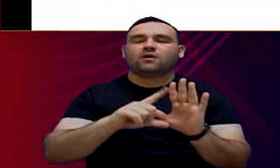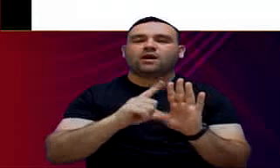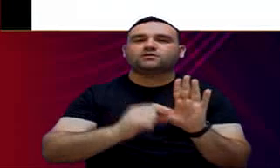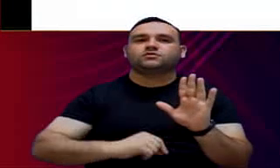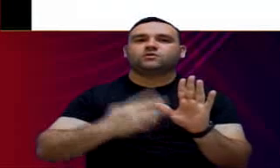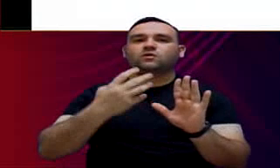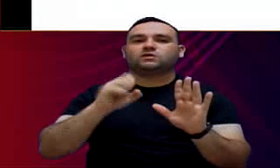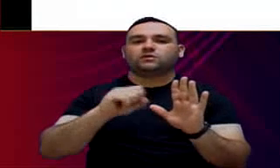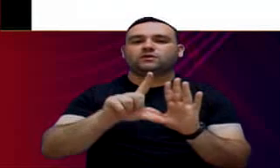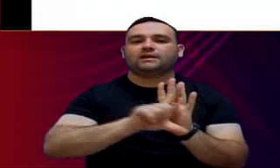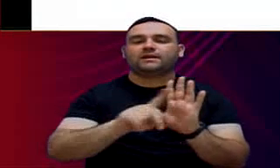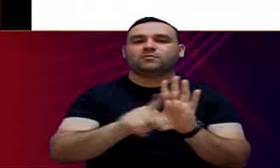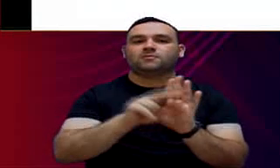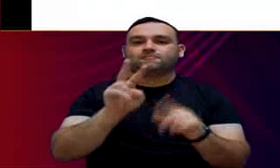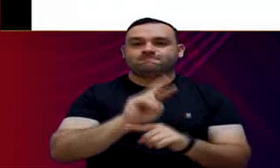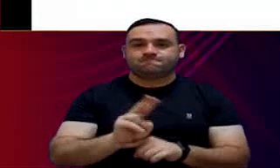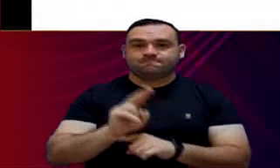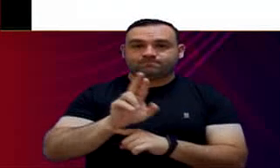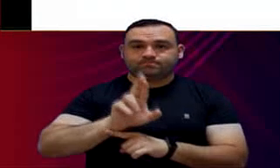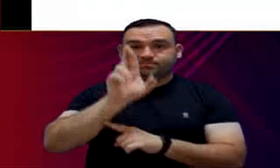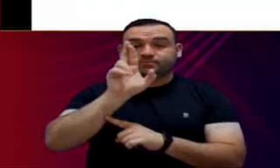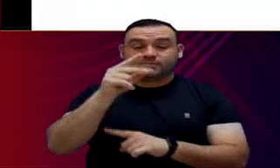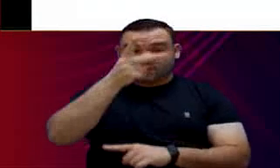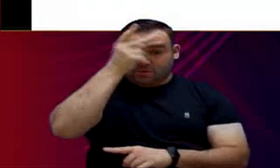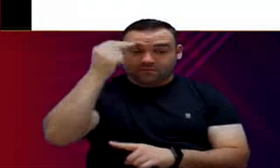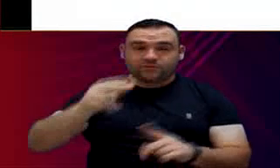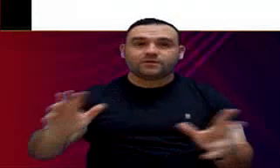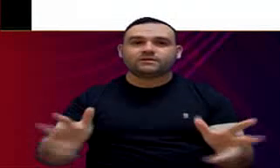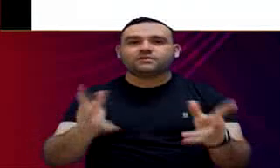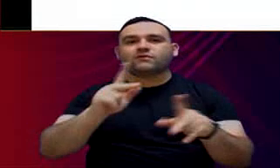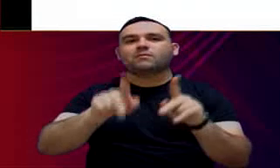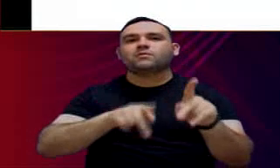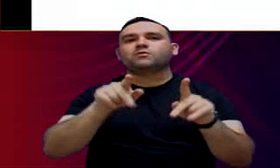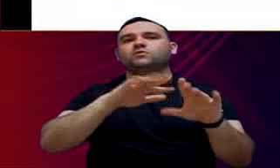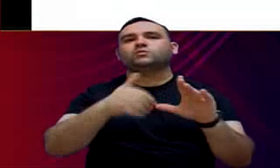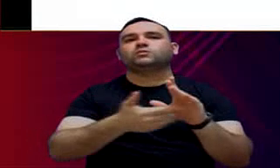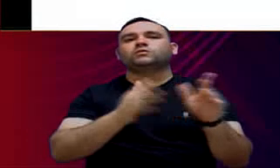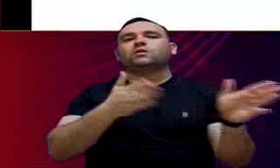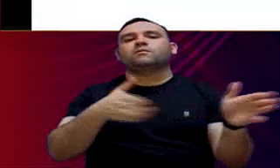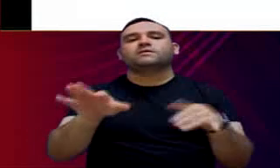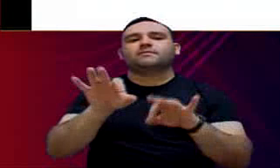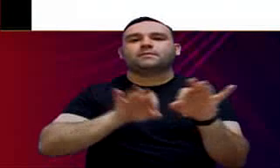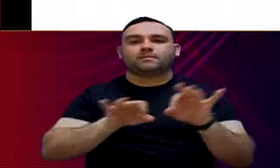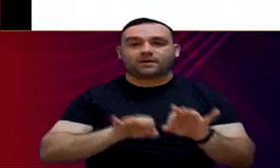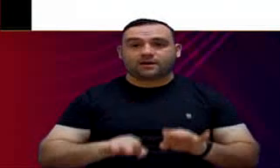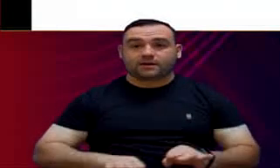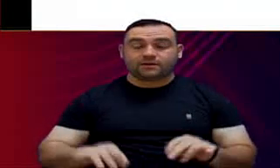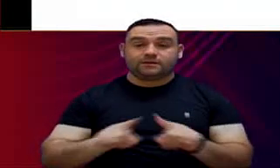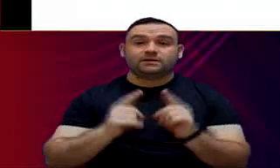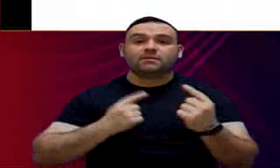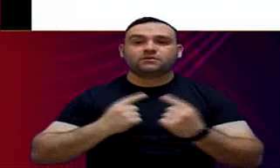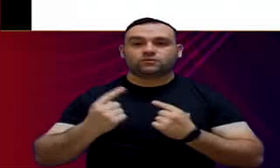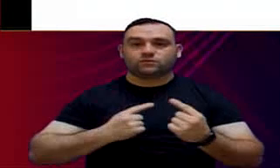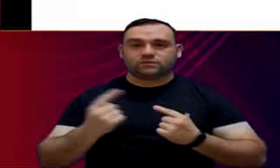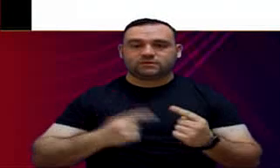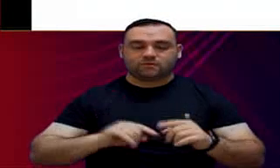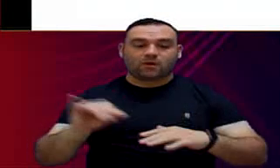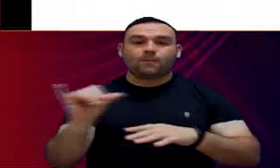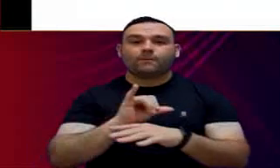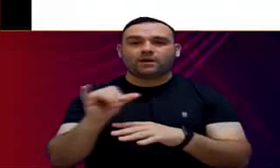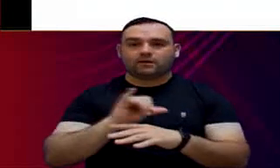responsabilidade fiscal Prefeitura de Sorocaba incentiva a Participação Popular durante o processo de elaboração e discussão dos planos